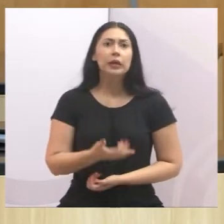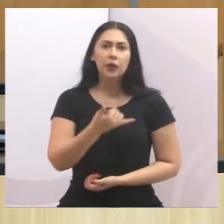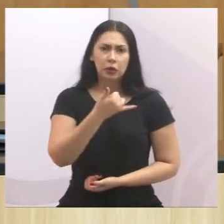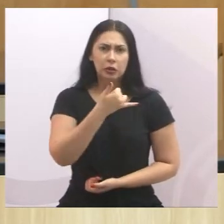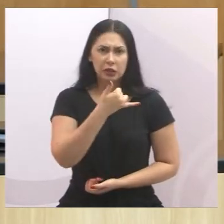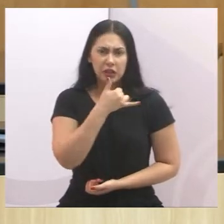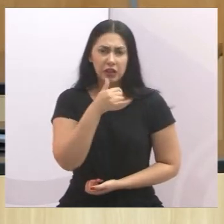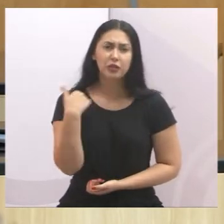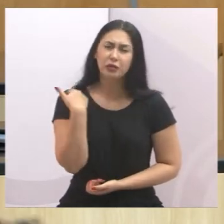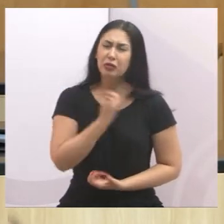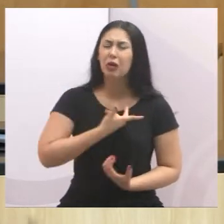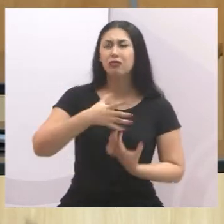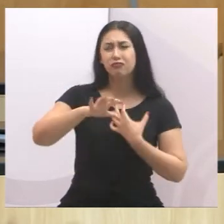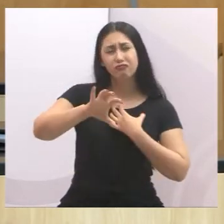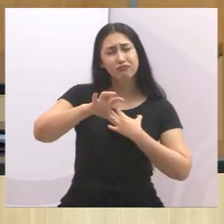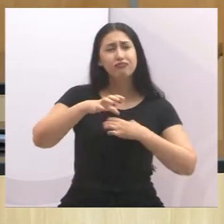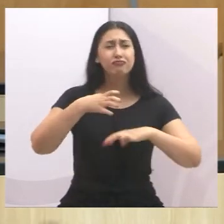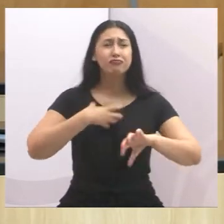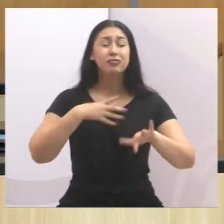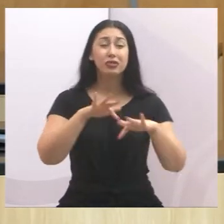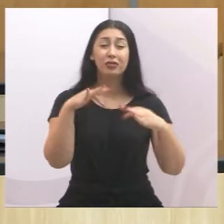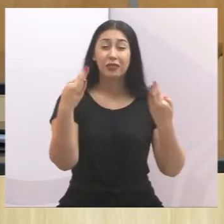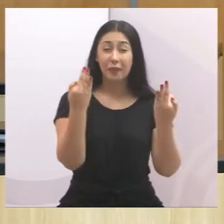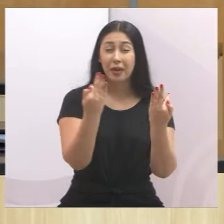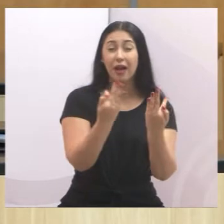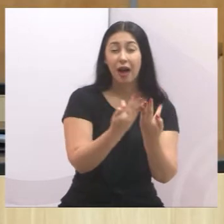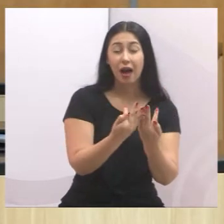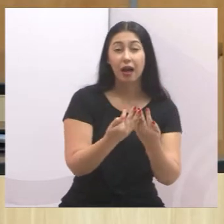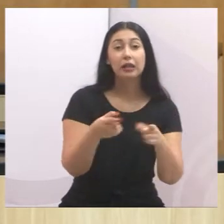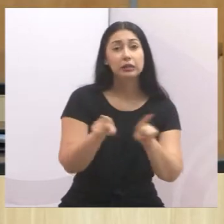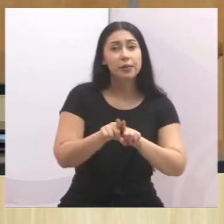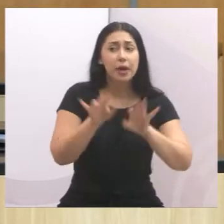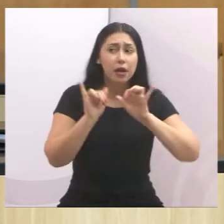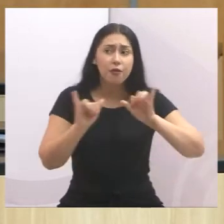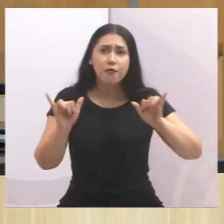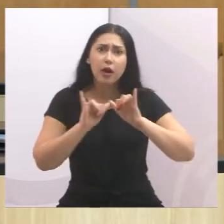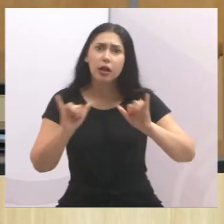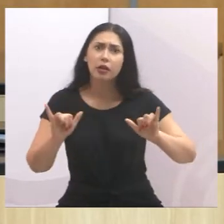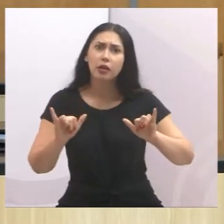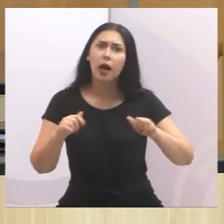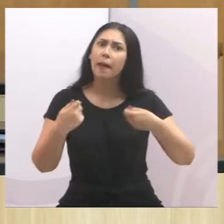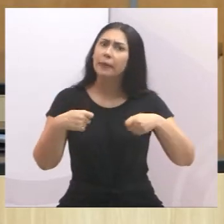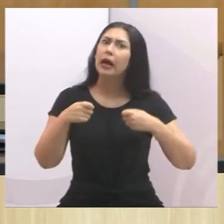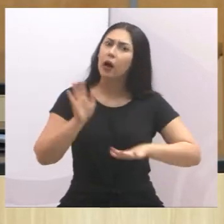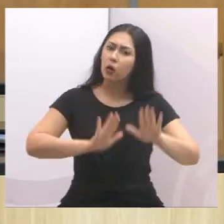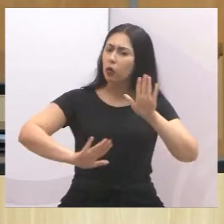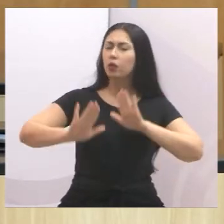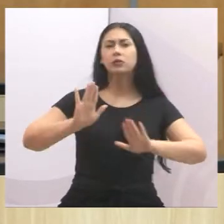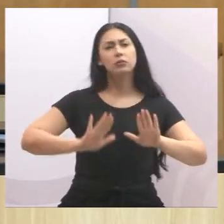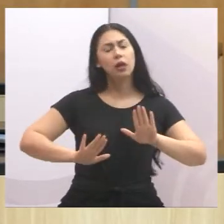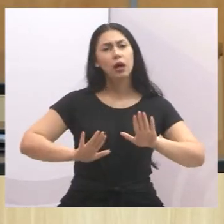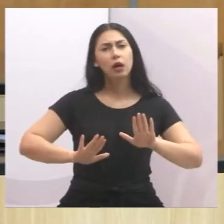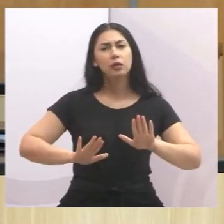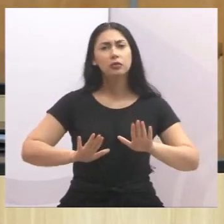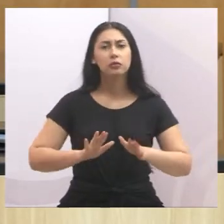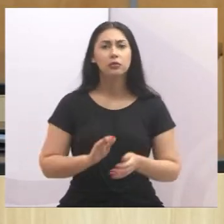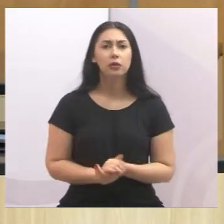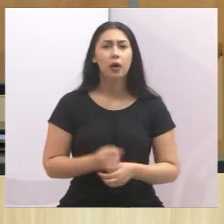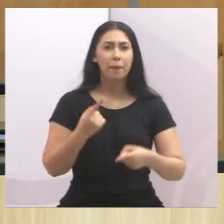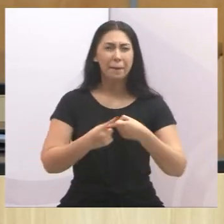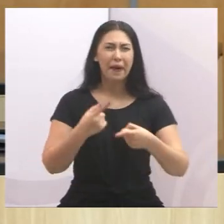nos solidarizamos com os familiares das vítimas e alertamos para a crescente escalada da violência racial no país, motivada